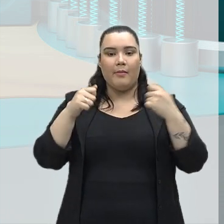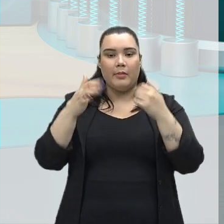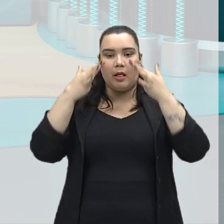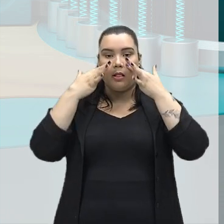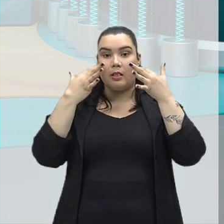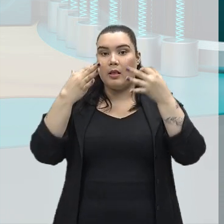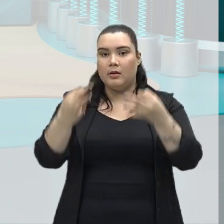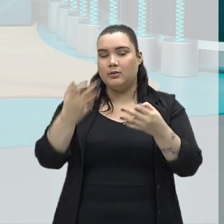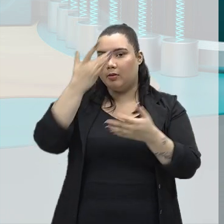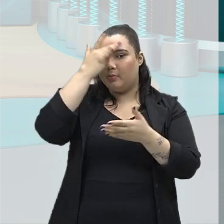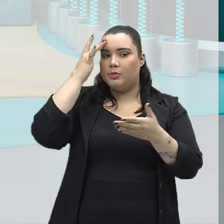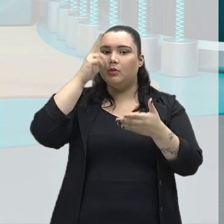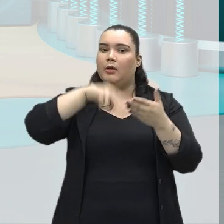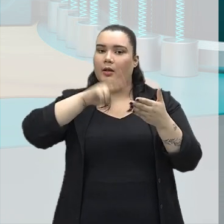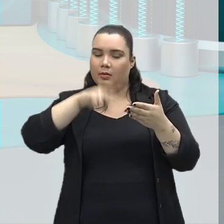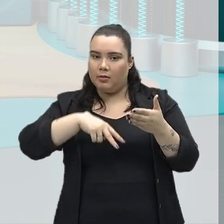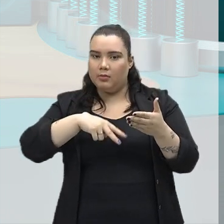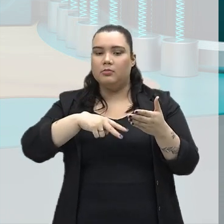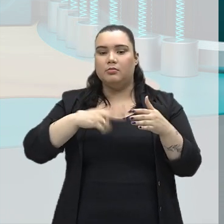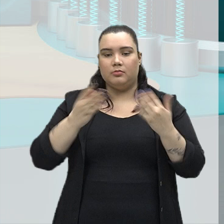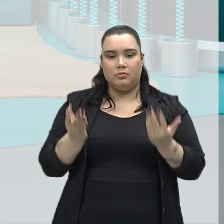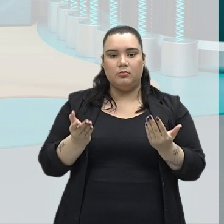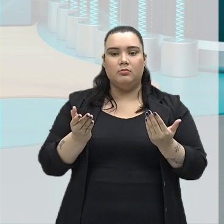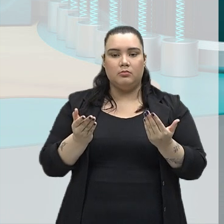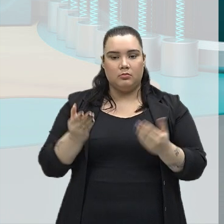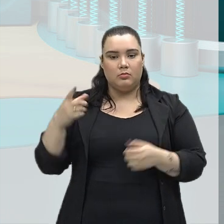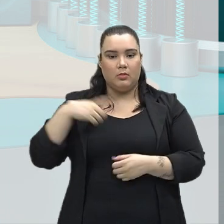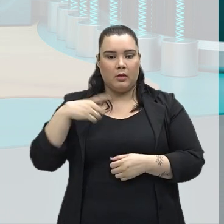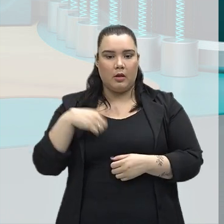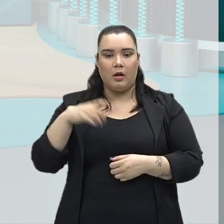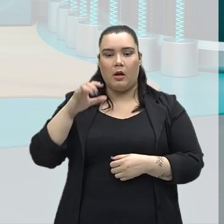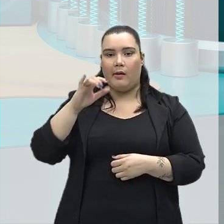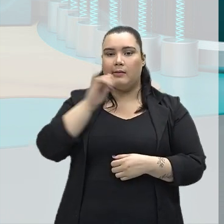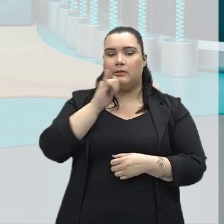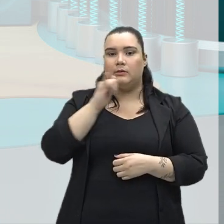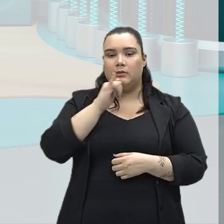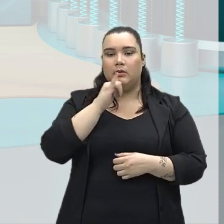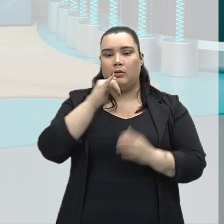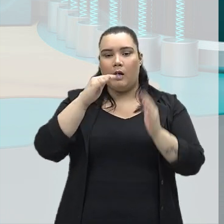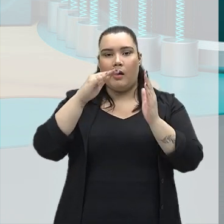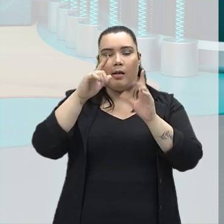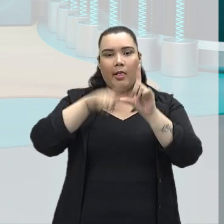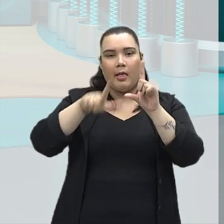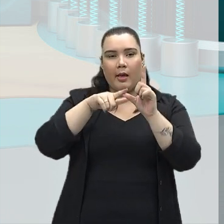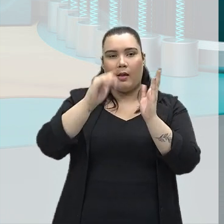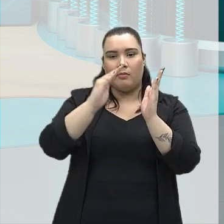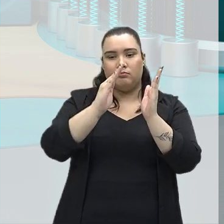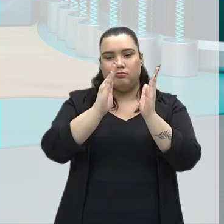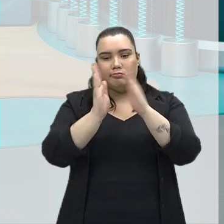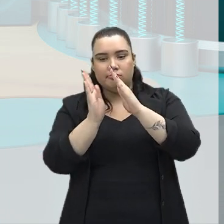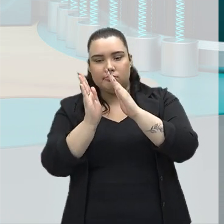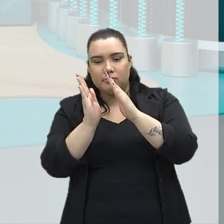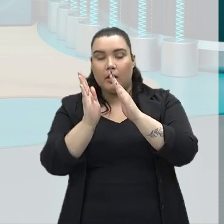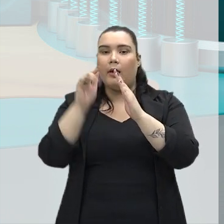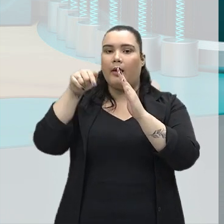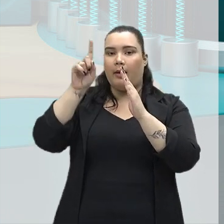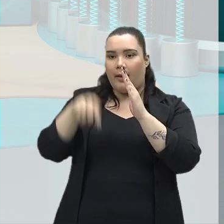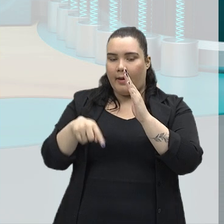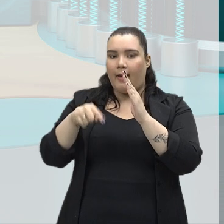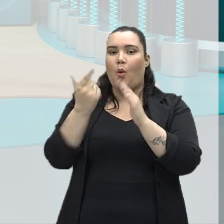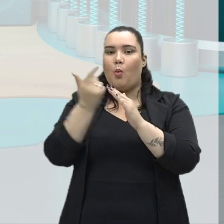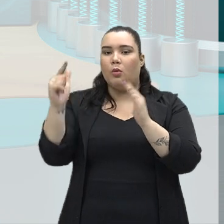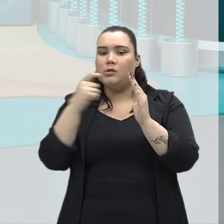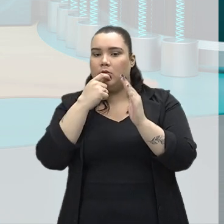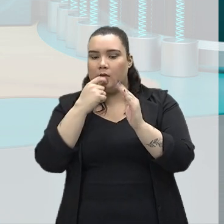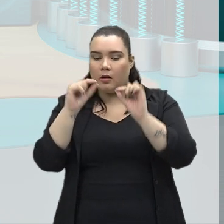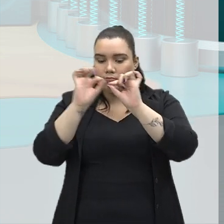atenção do leitor. Então, se está em itálico, em outro idioma, sublinhado, é importante essa palavra,